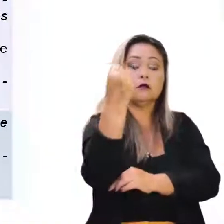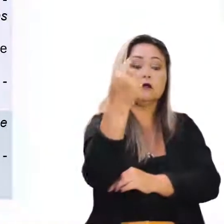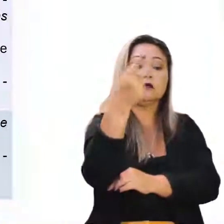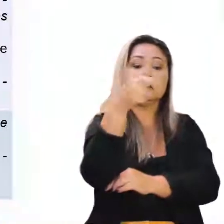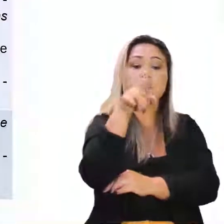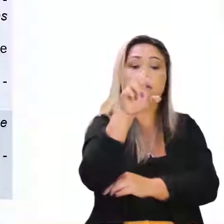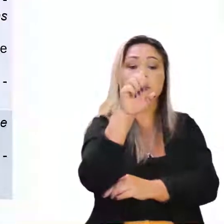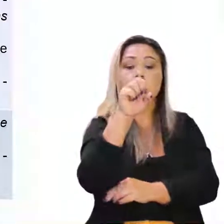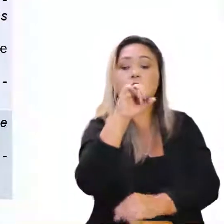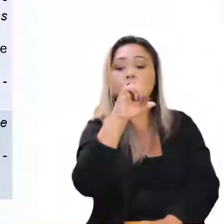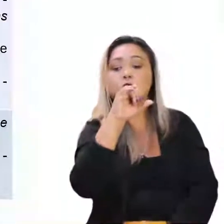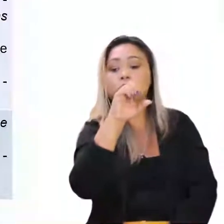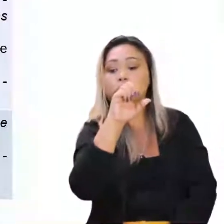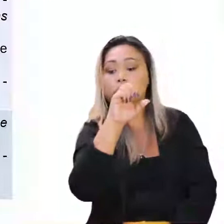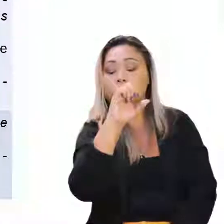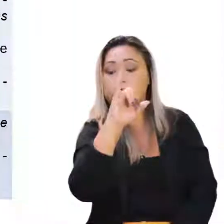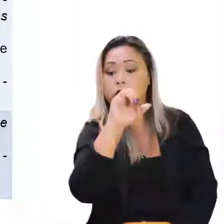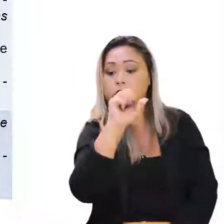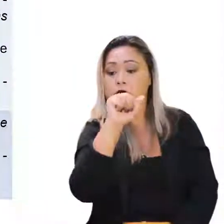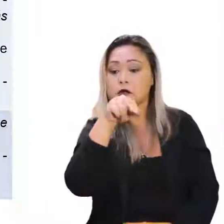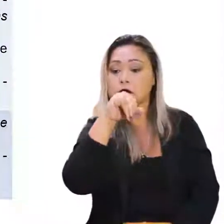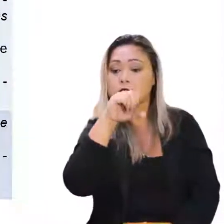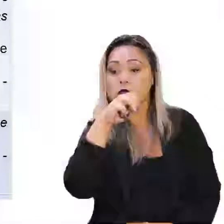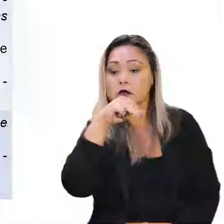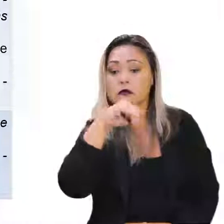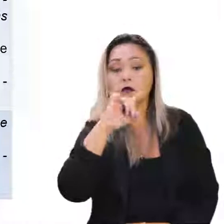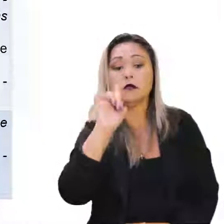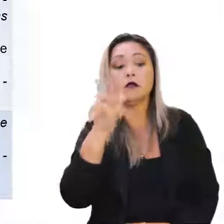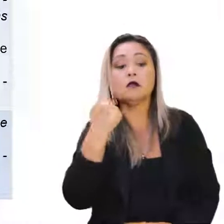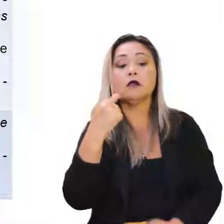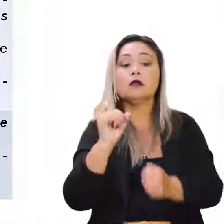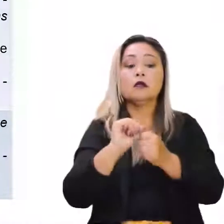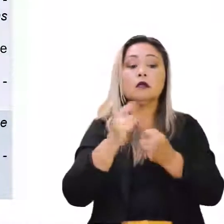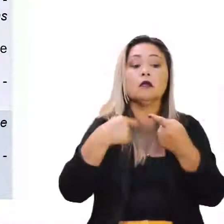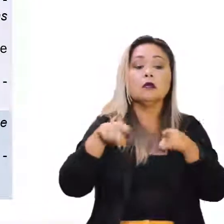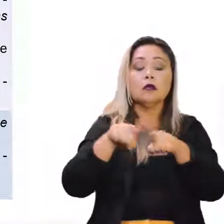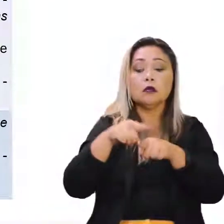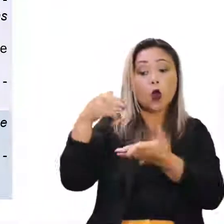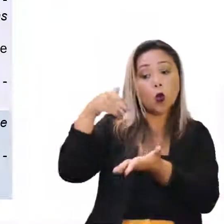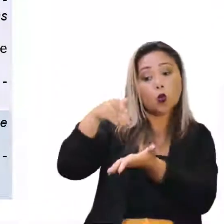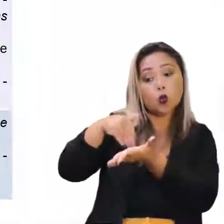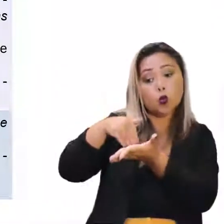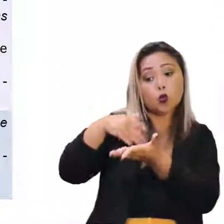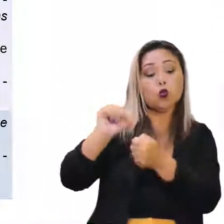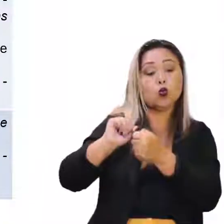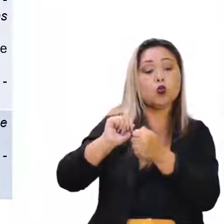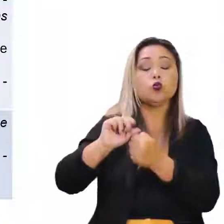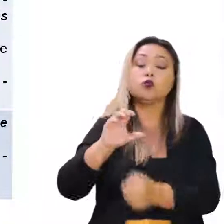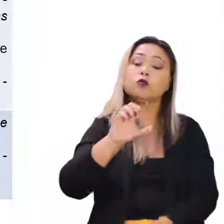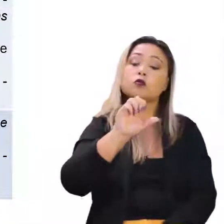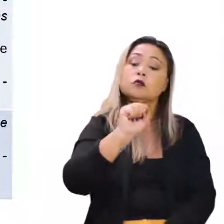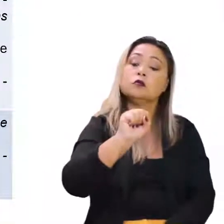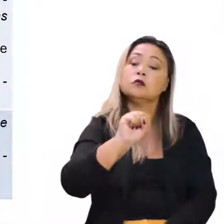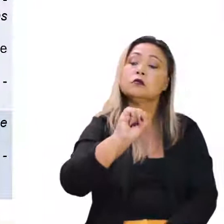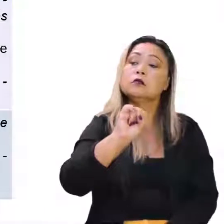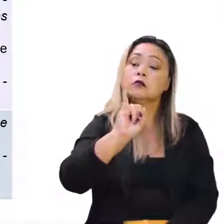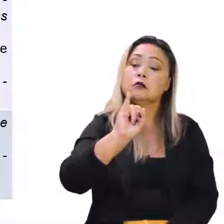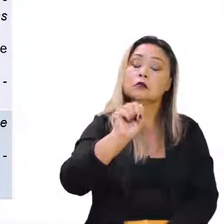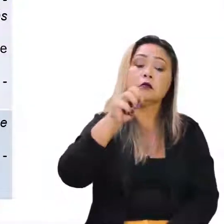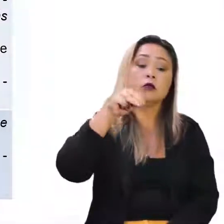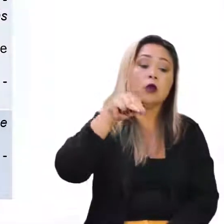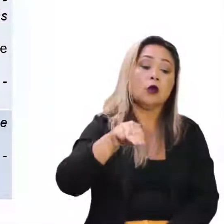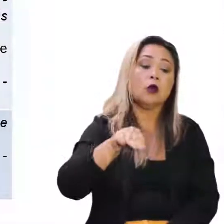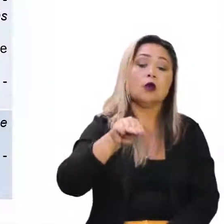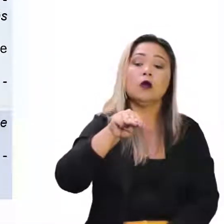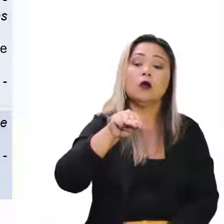o parnasianismo e o simbolismo. Então, são períodos aí da literatura, no qual tem